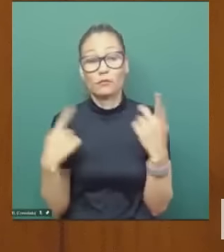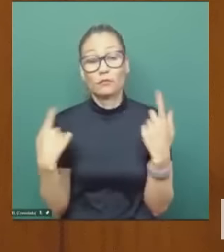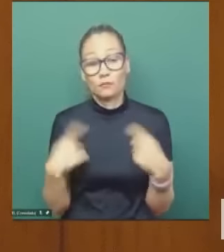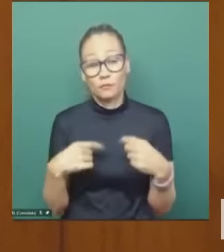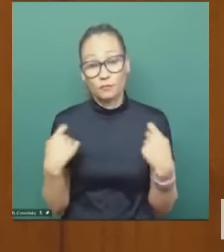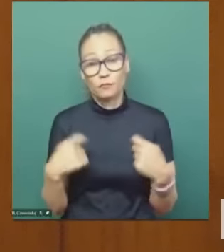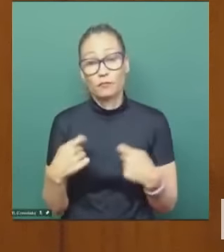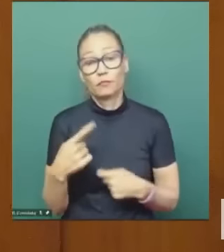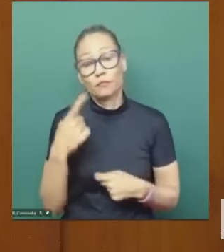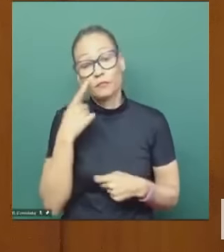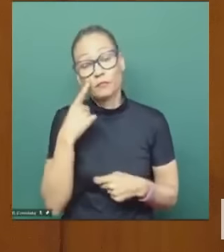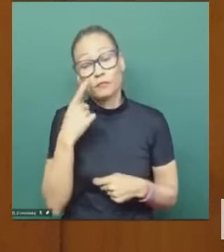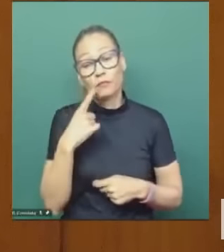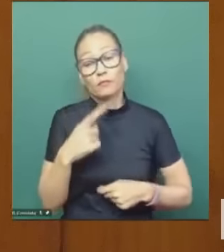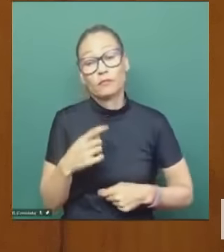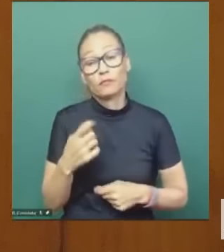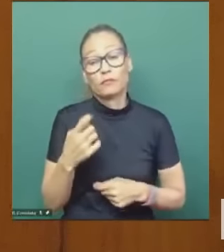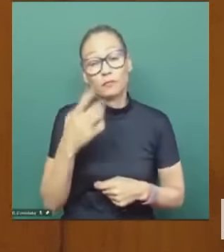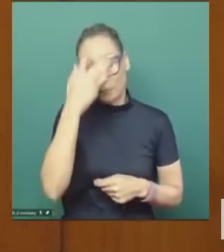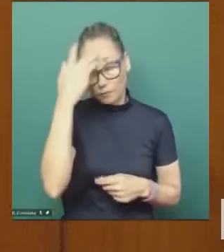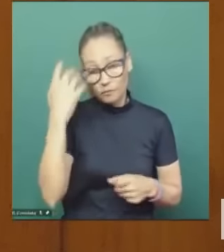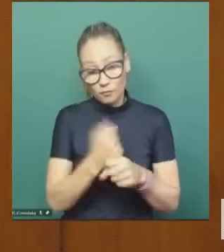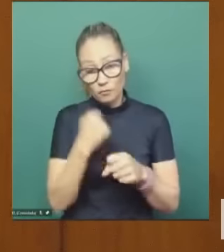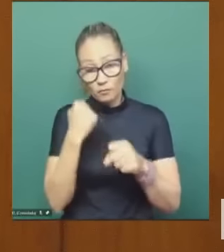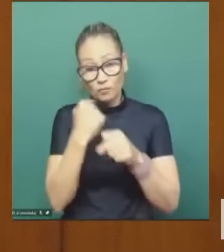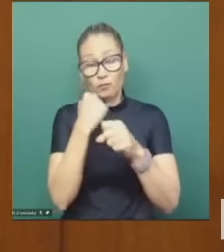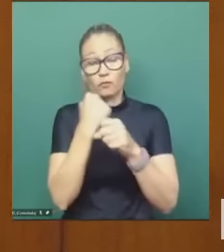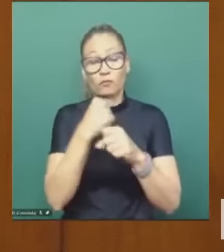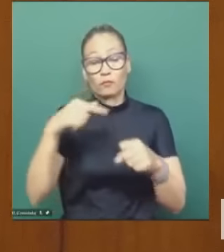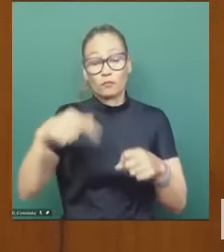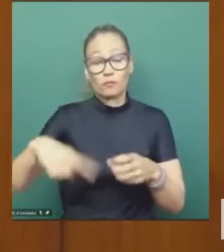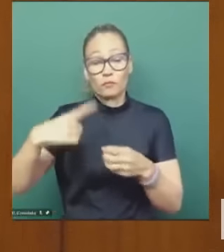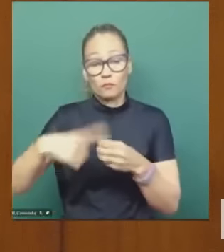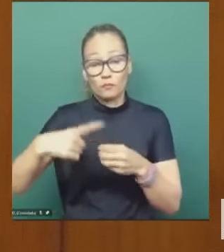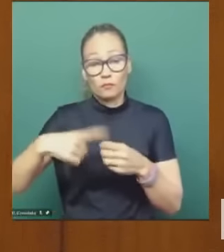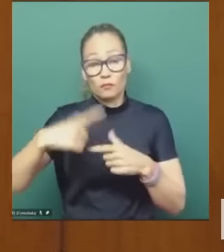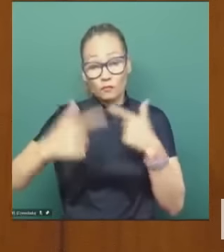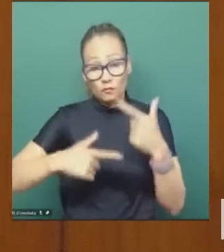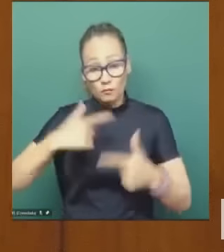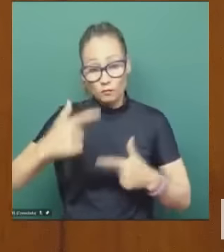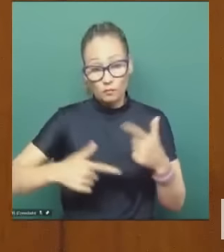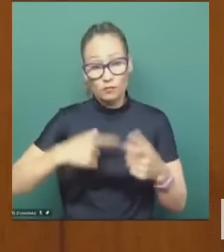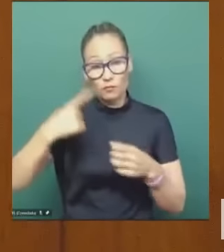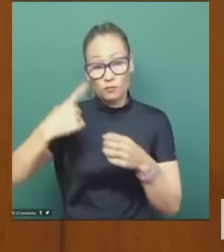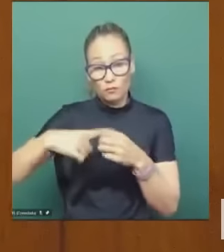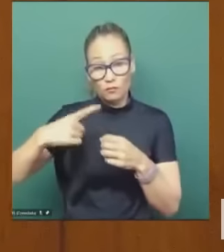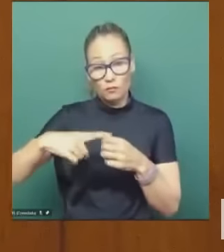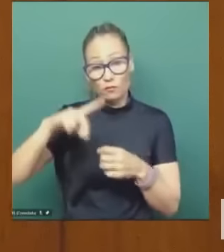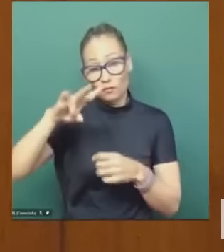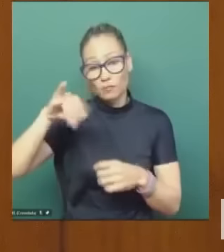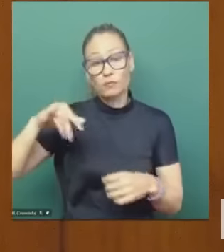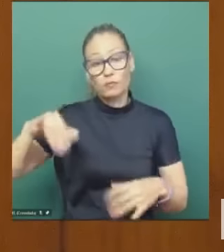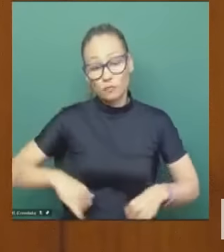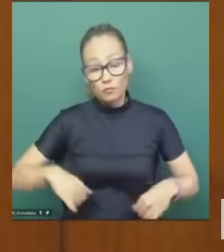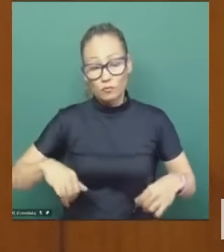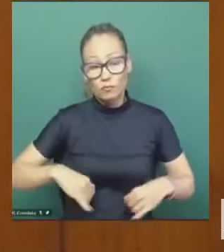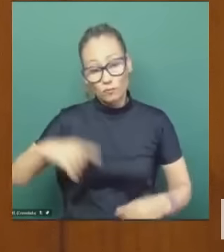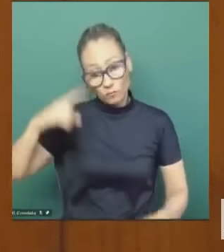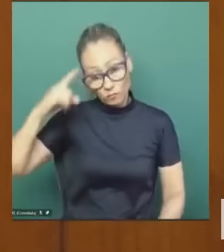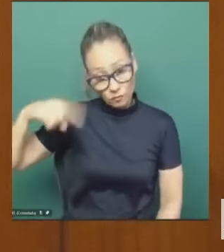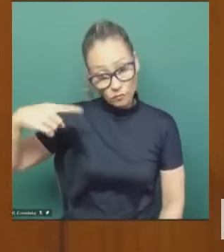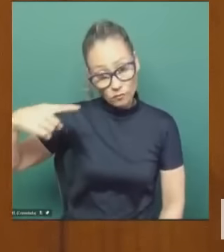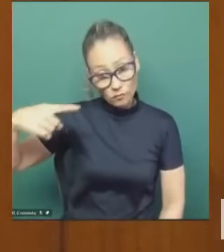quem constrói essa cidade, de quem trabalha com essa cidade e que vai sofrer diariamente por conta desse projeto de lei, dessa